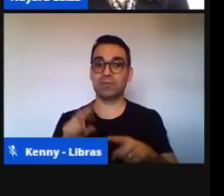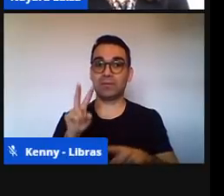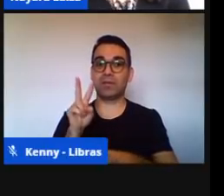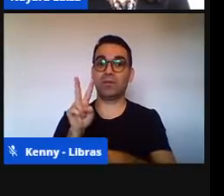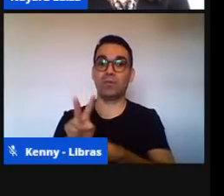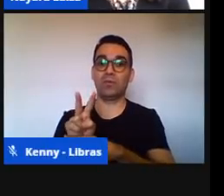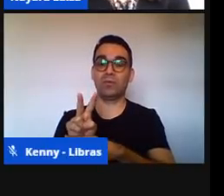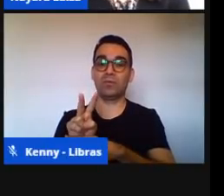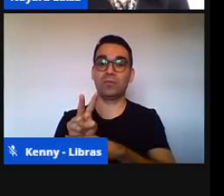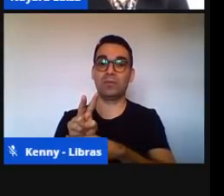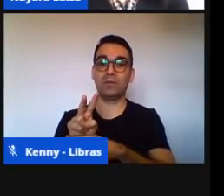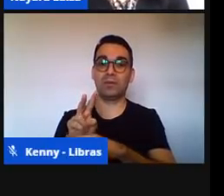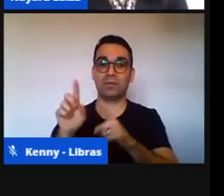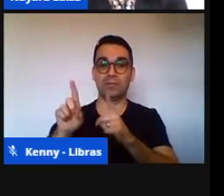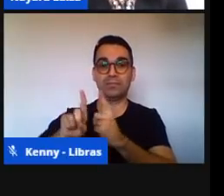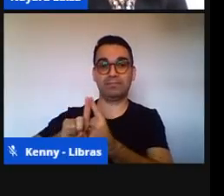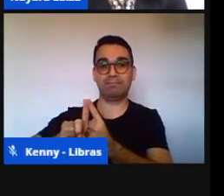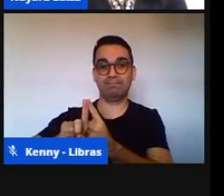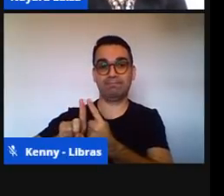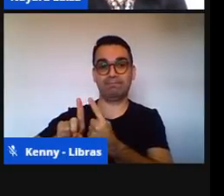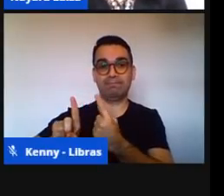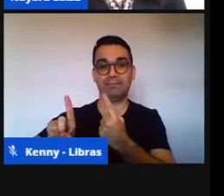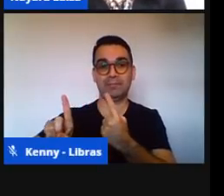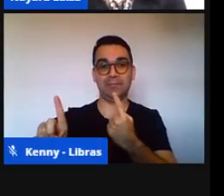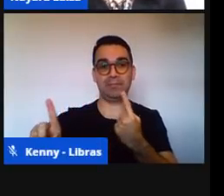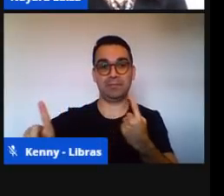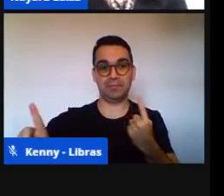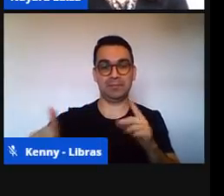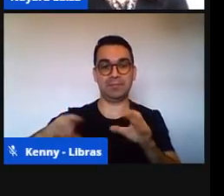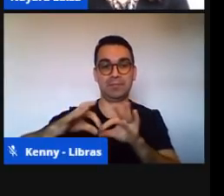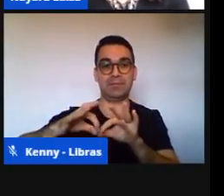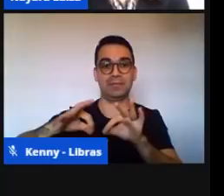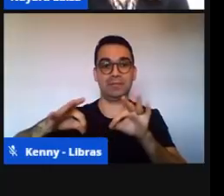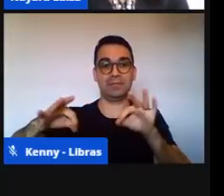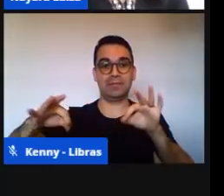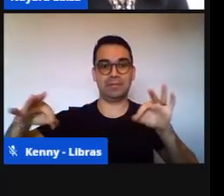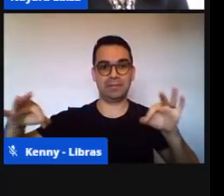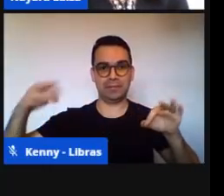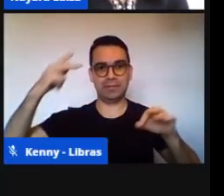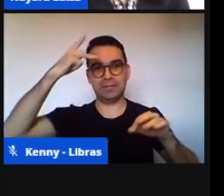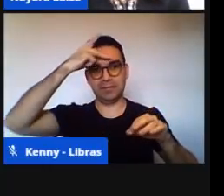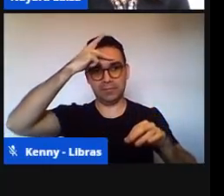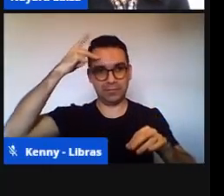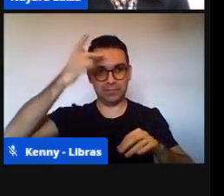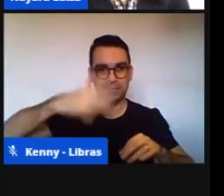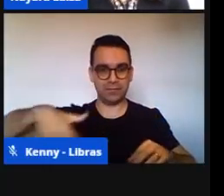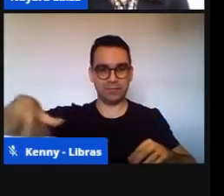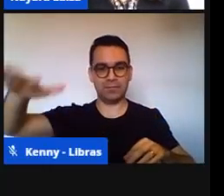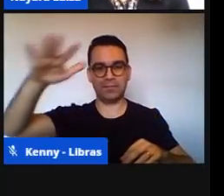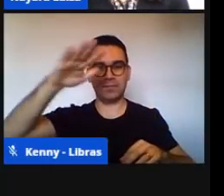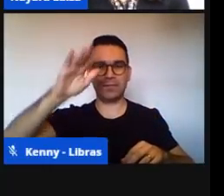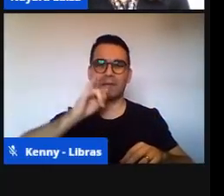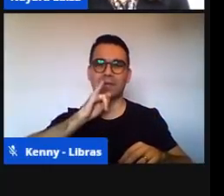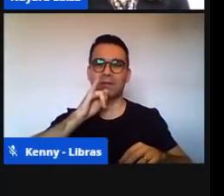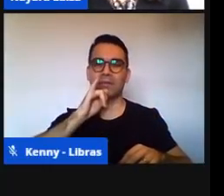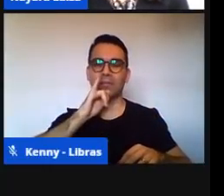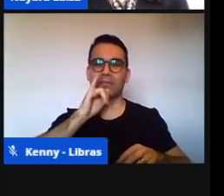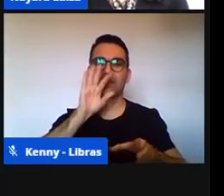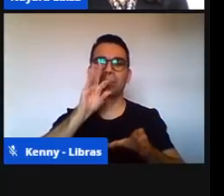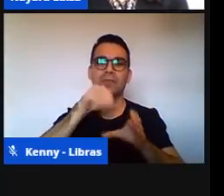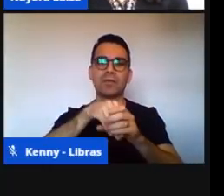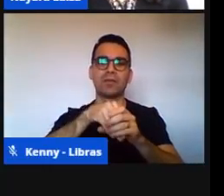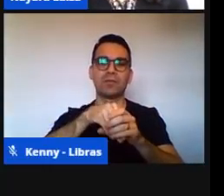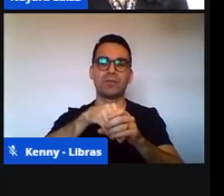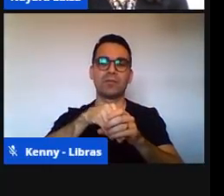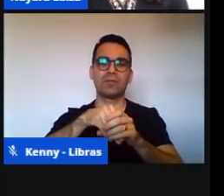aglomeração dentro do espaço de manipulação de alimentos, no espaço da cozinha, ou propriamente do refeitório, né? Evitar o